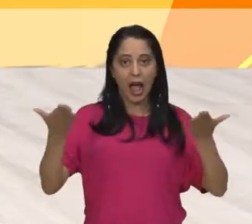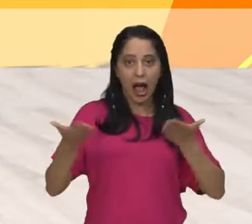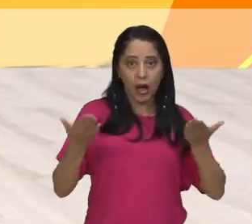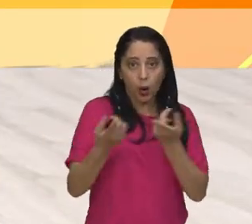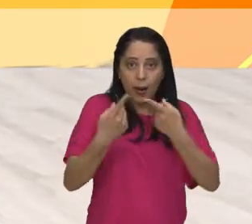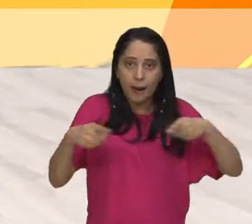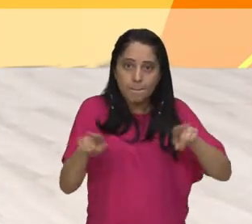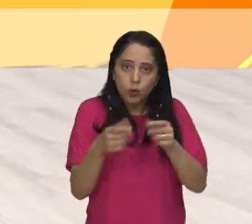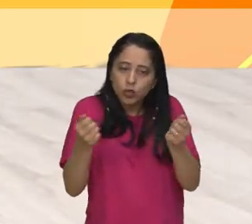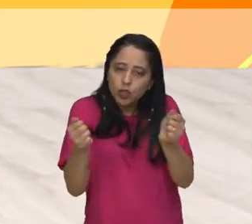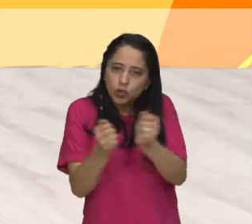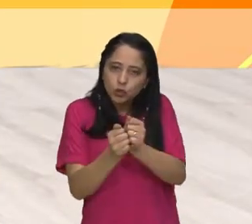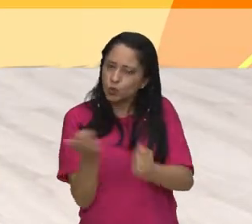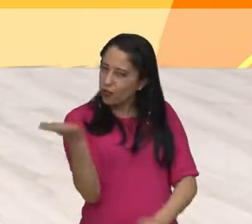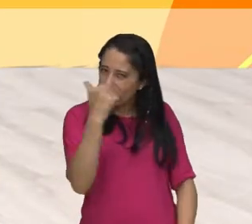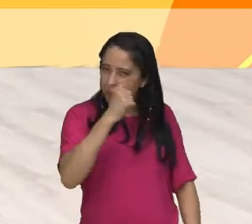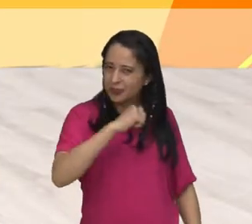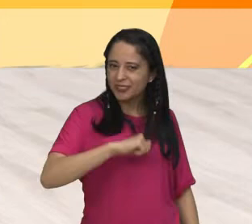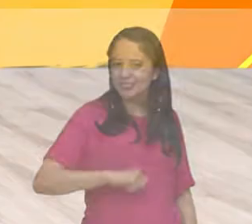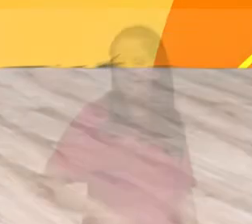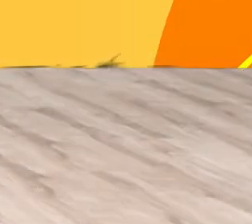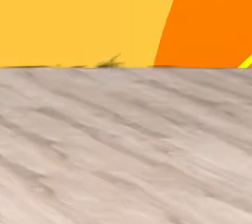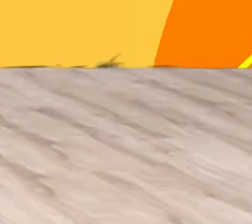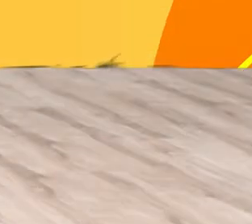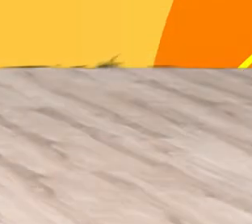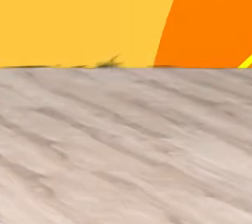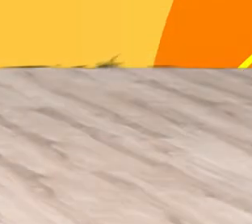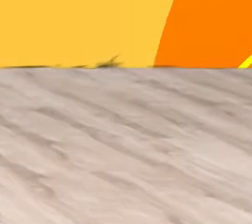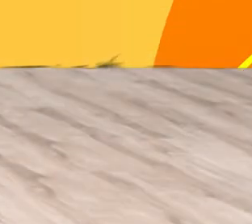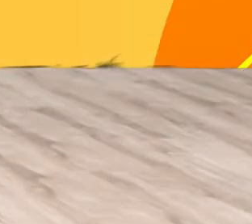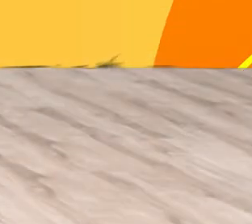música desde o início, pessoal? Bora lá?